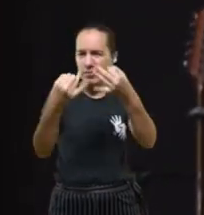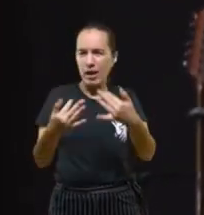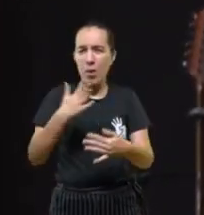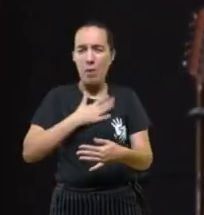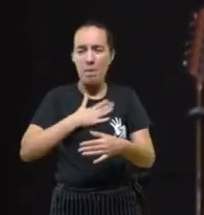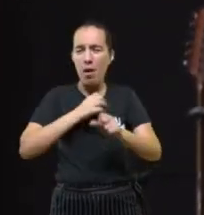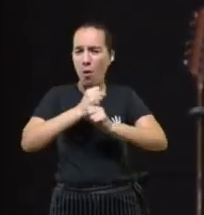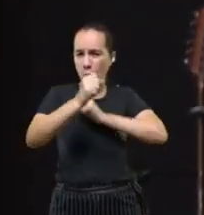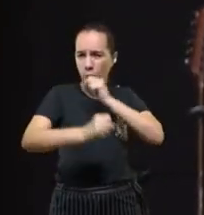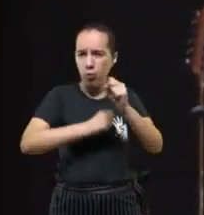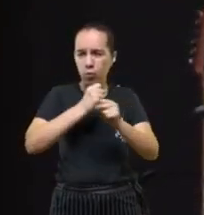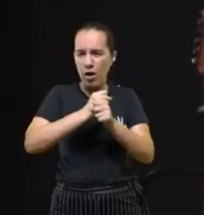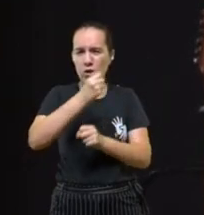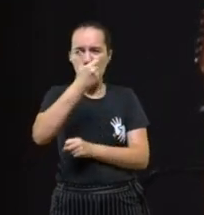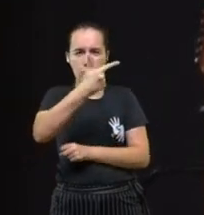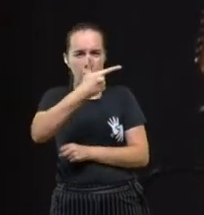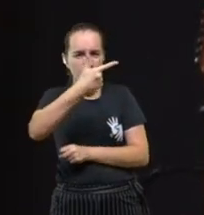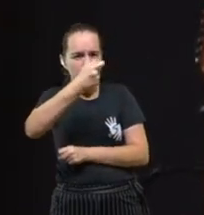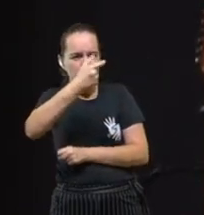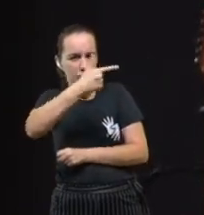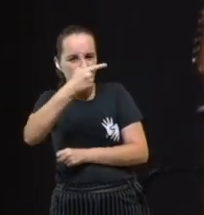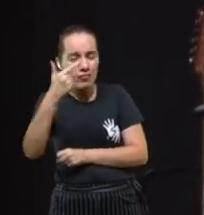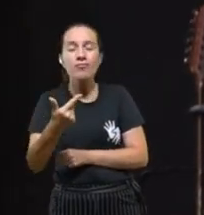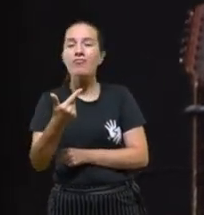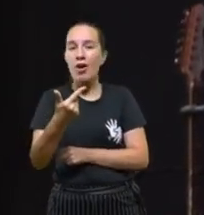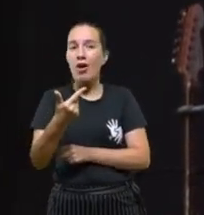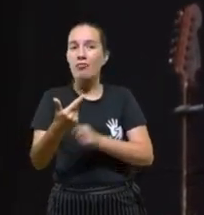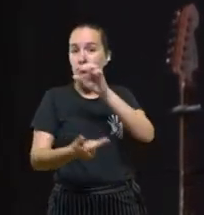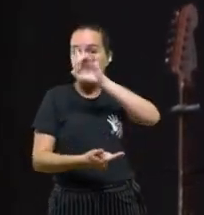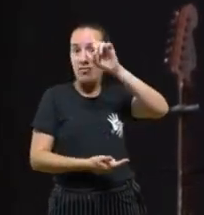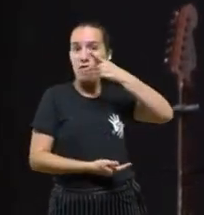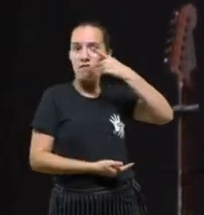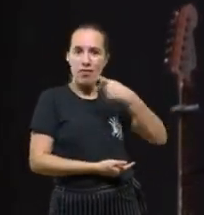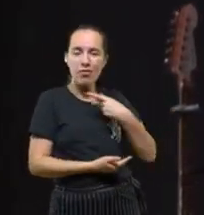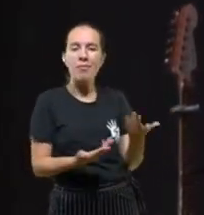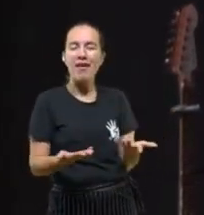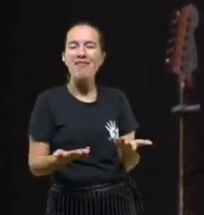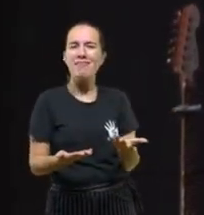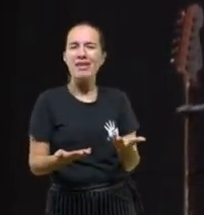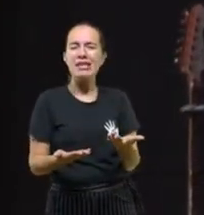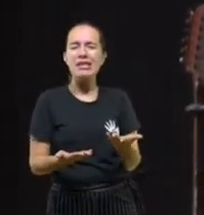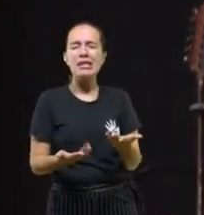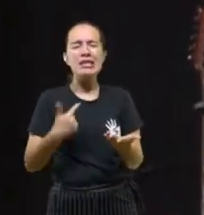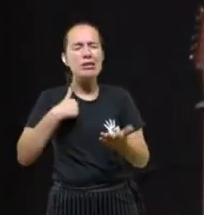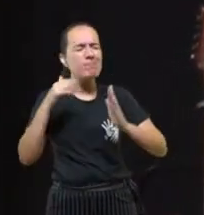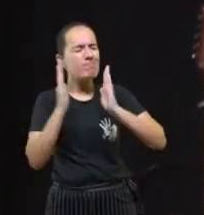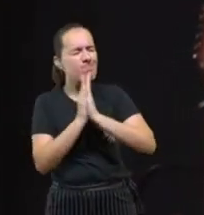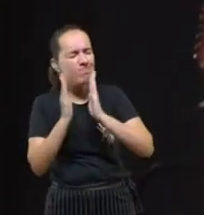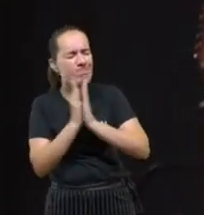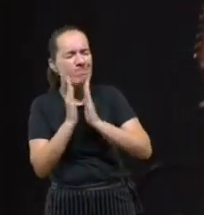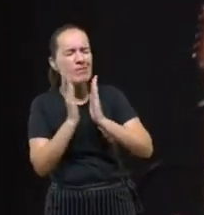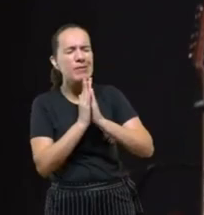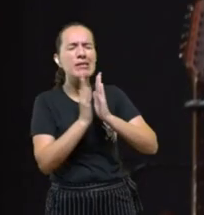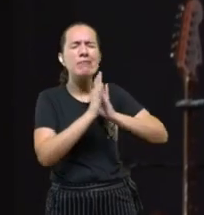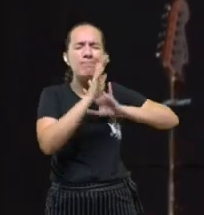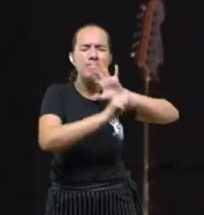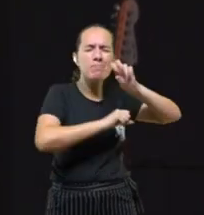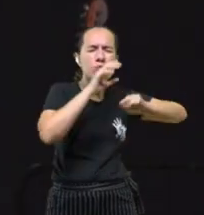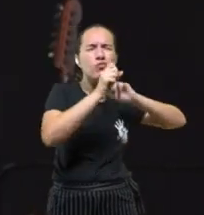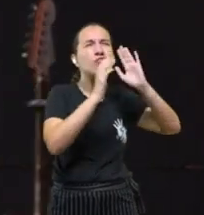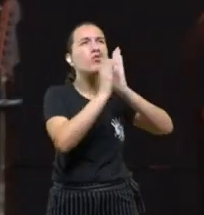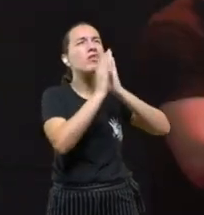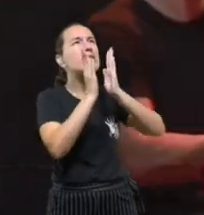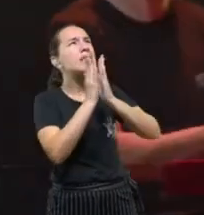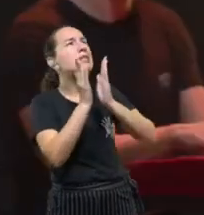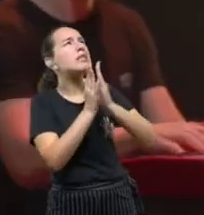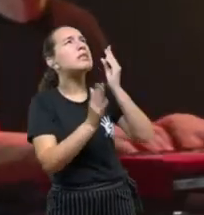e foi um mês eu lutando com essas, entendendo e só. Agora, eu,